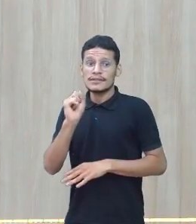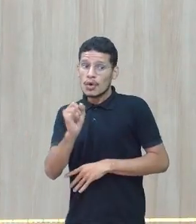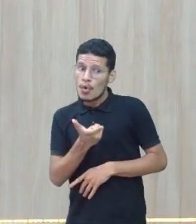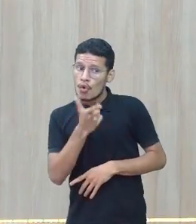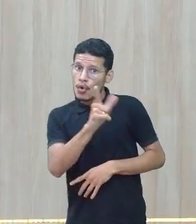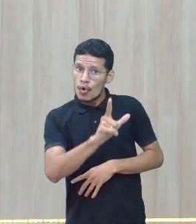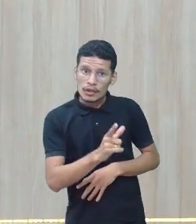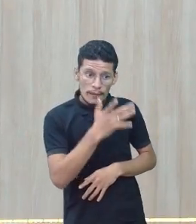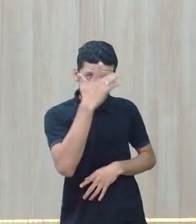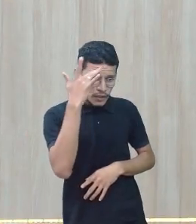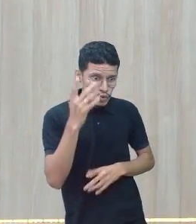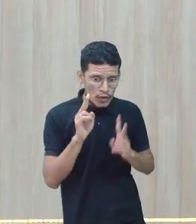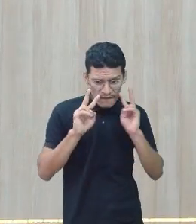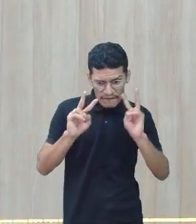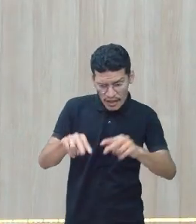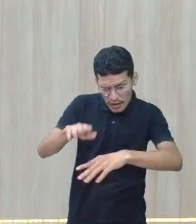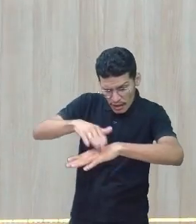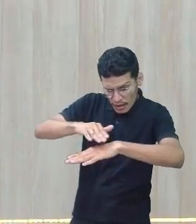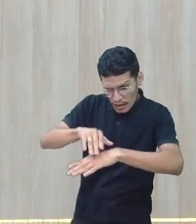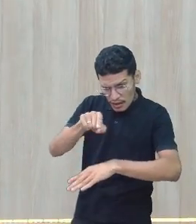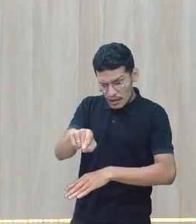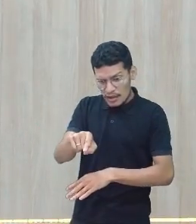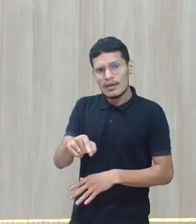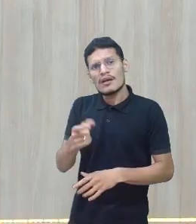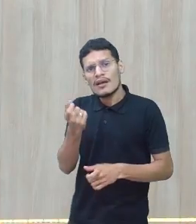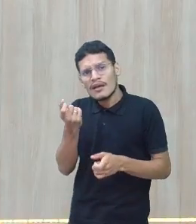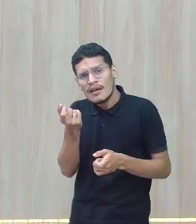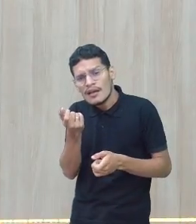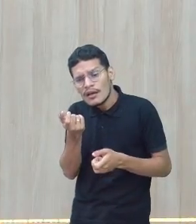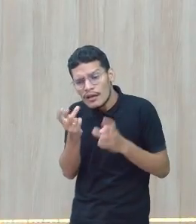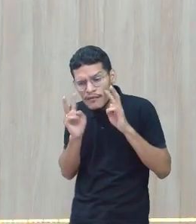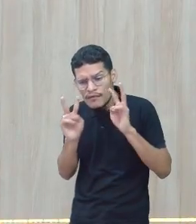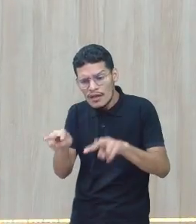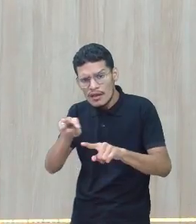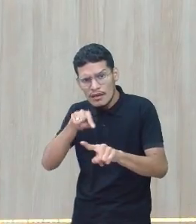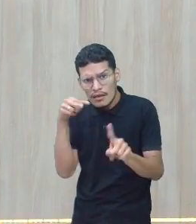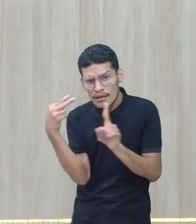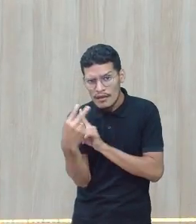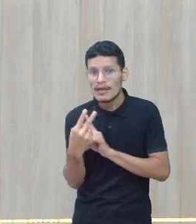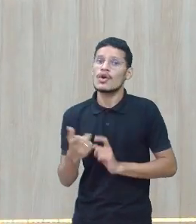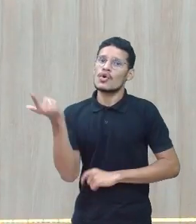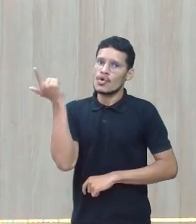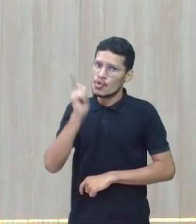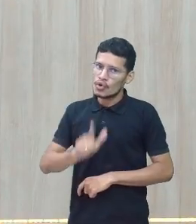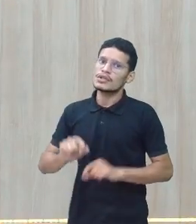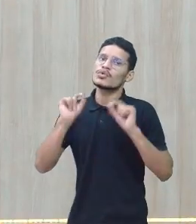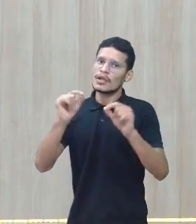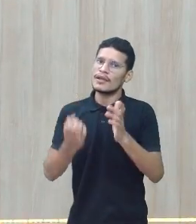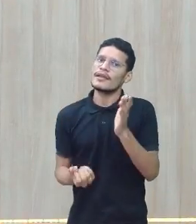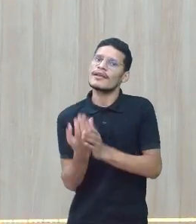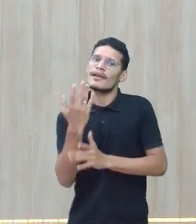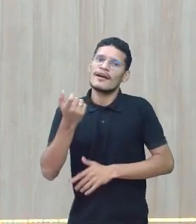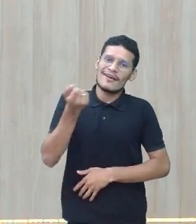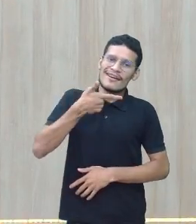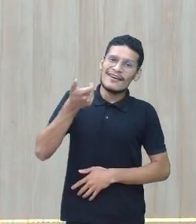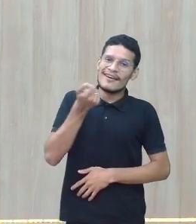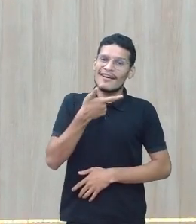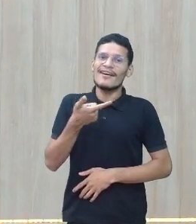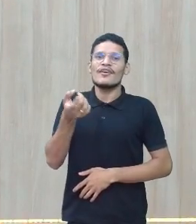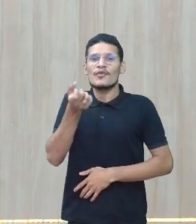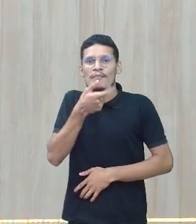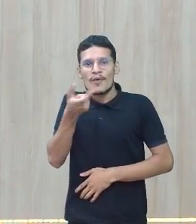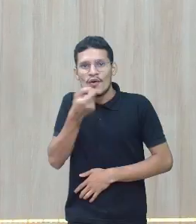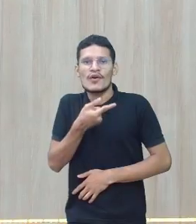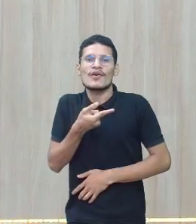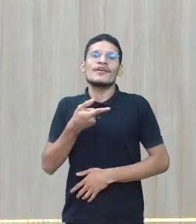outra pessoa chegar e olhar aquela situação com outros olhos, pode assim conseguir produzir humor através daquele